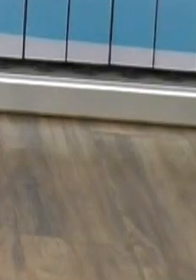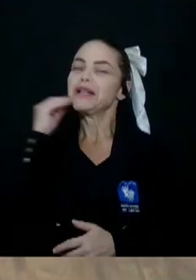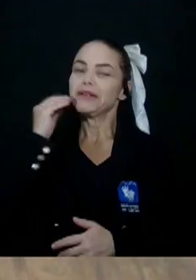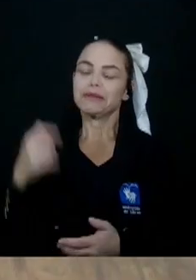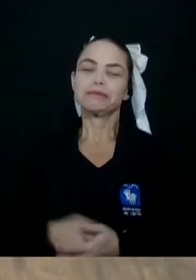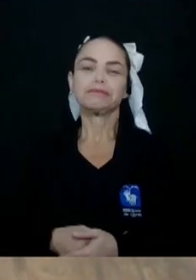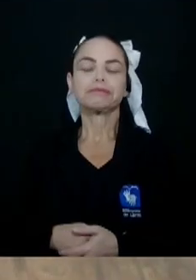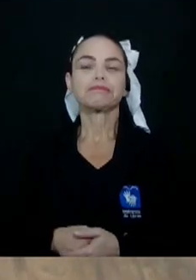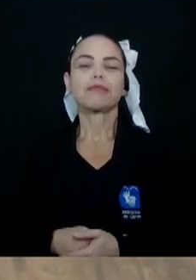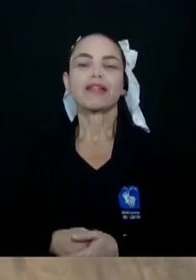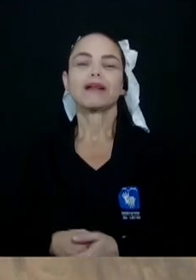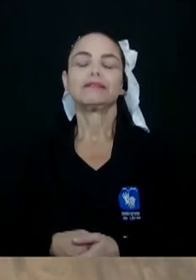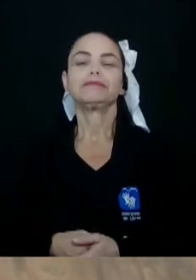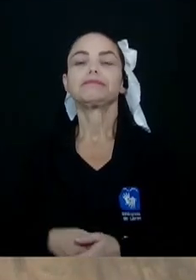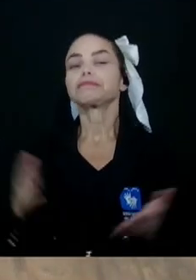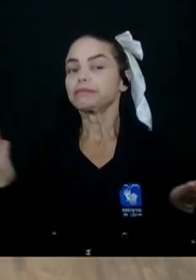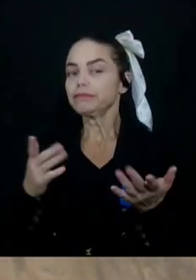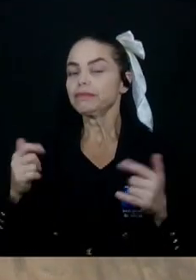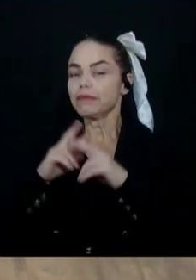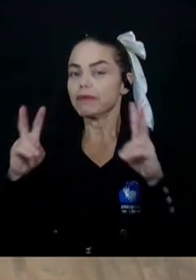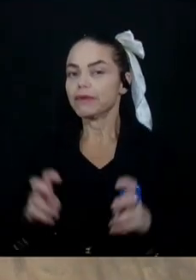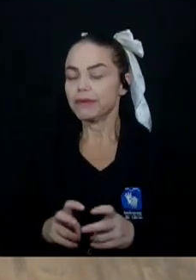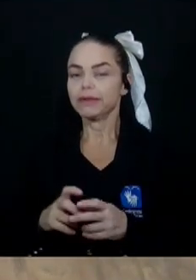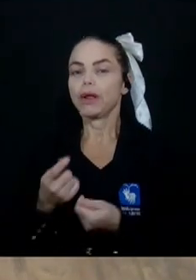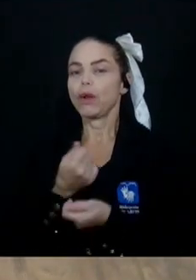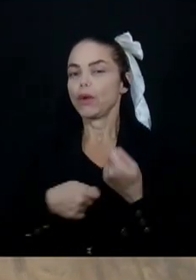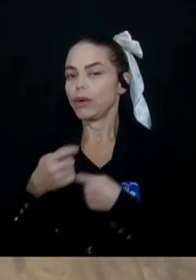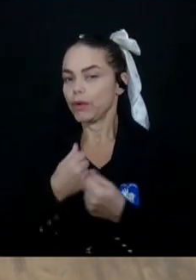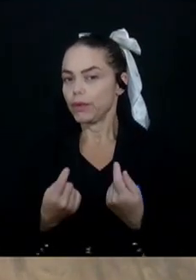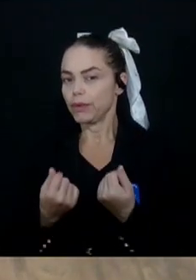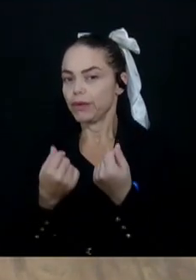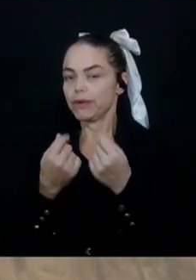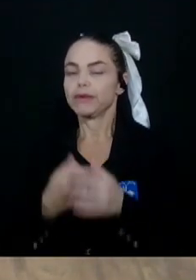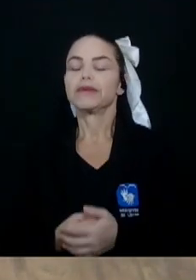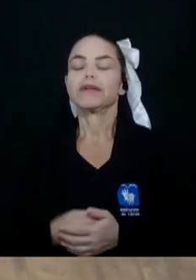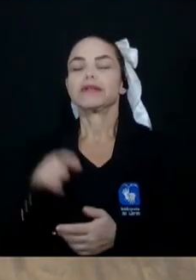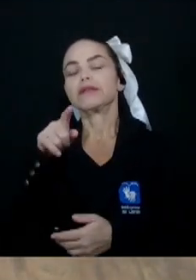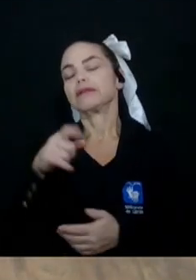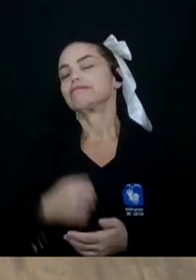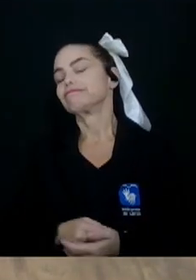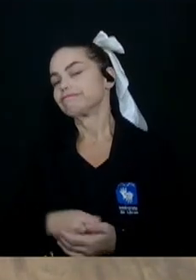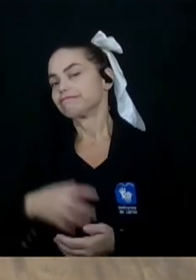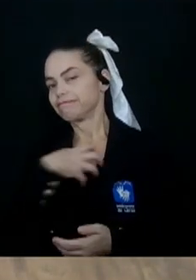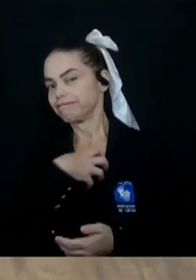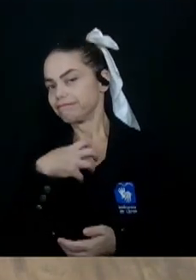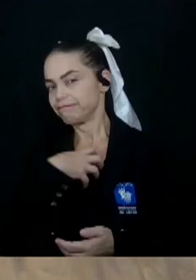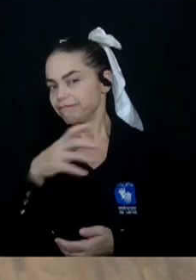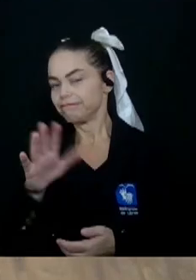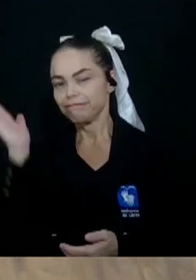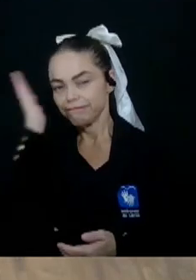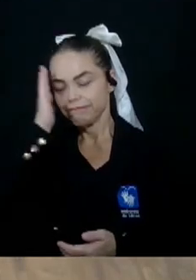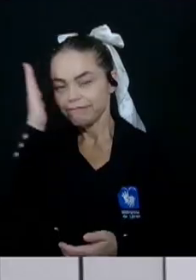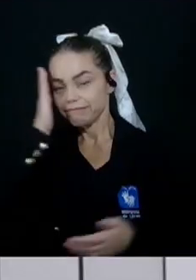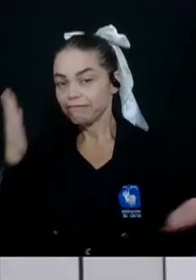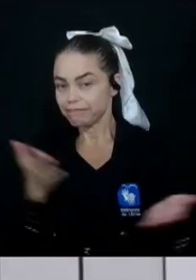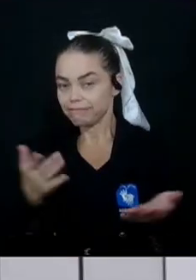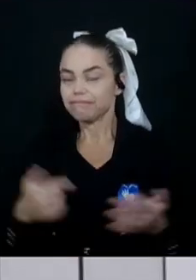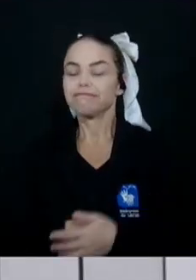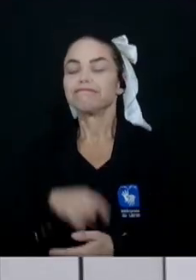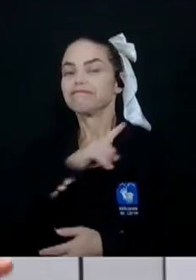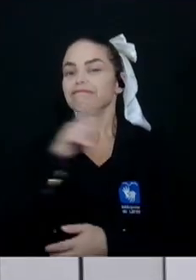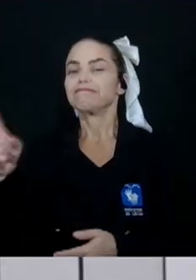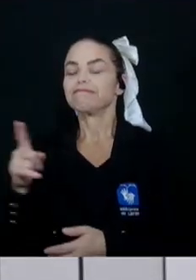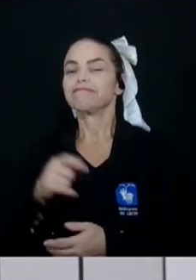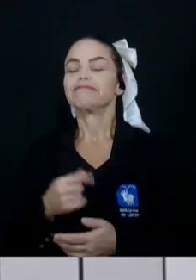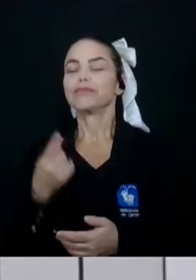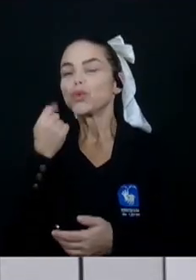Hora da gente falar de economia de um jeito que você aí de casa entende. Hoje é dia do Na Ponta do Lápis